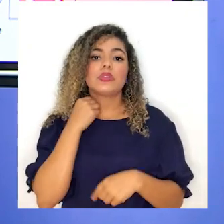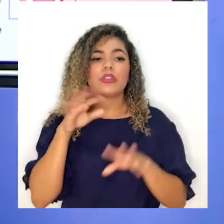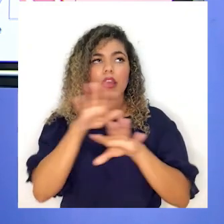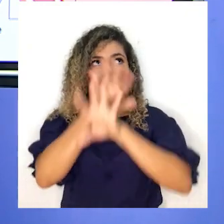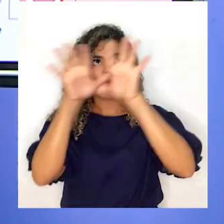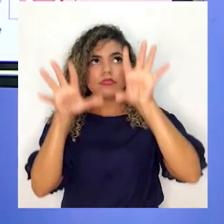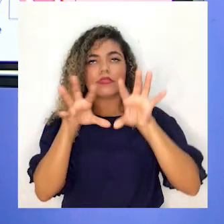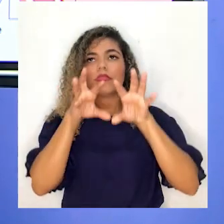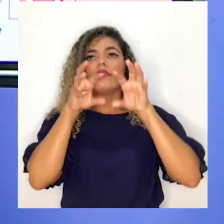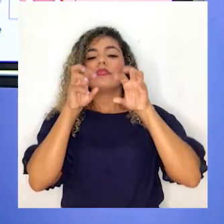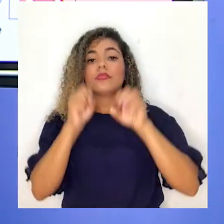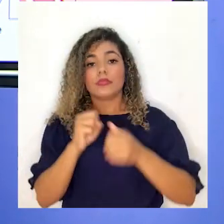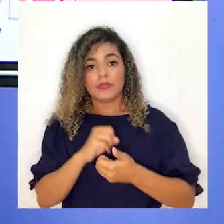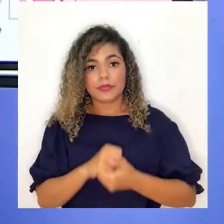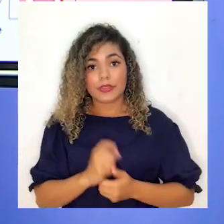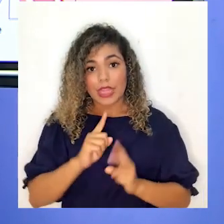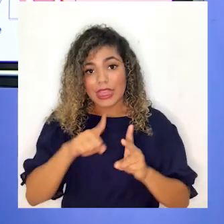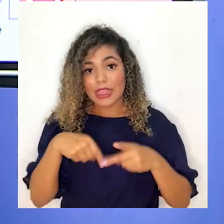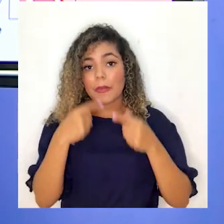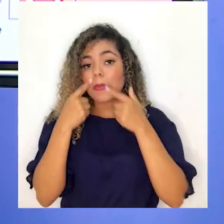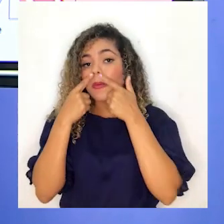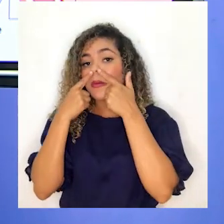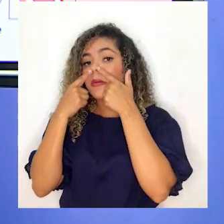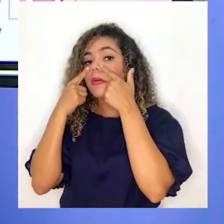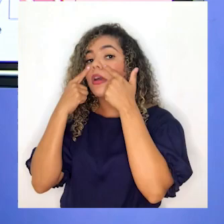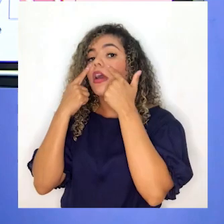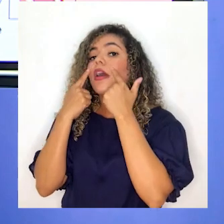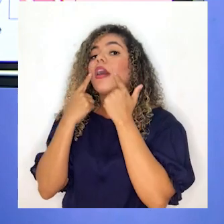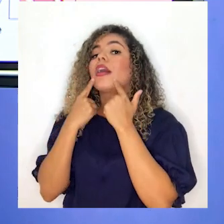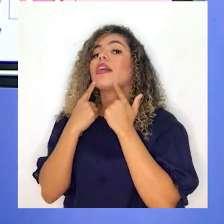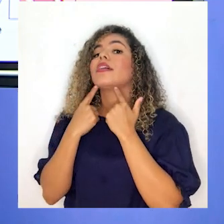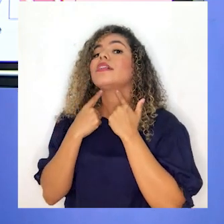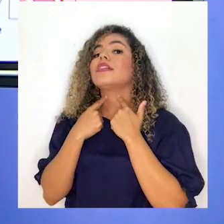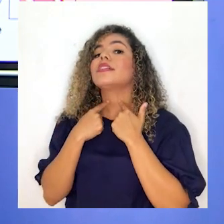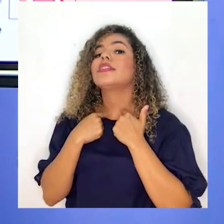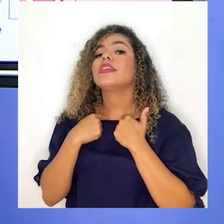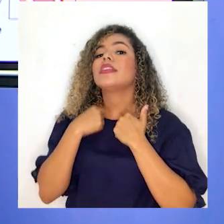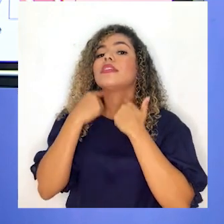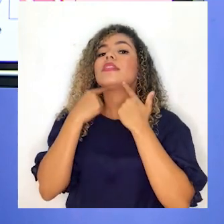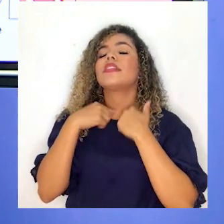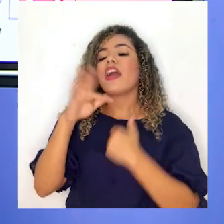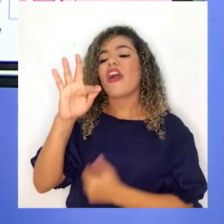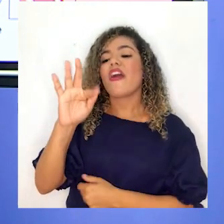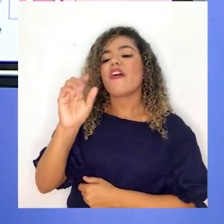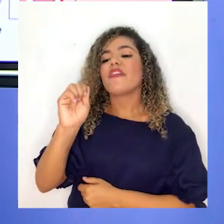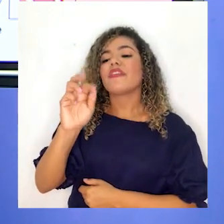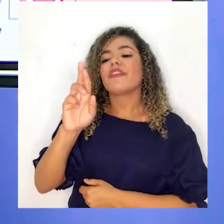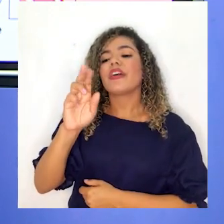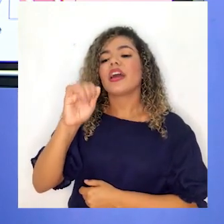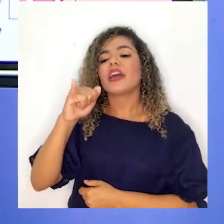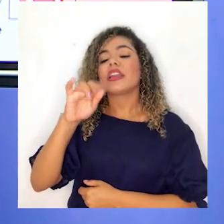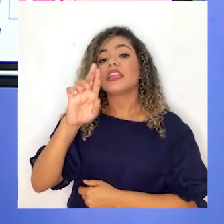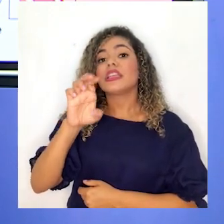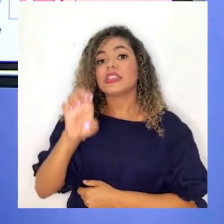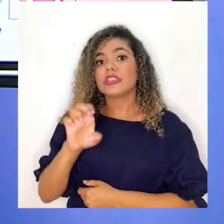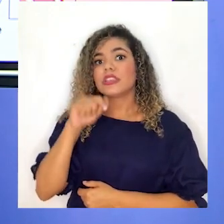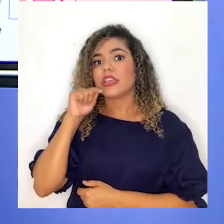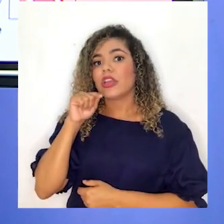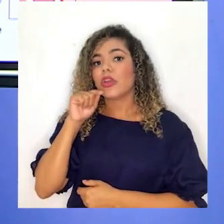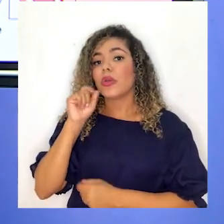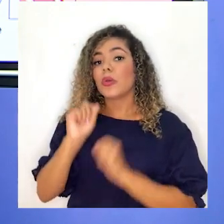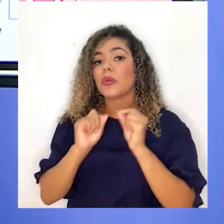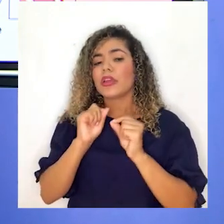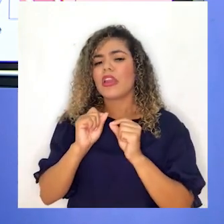Depois do nariz, nós vamos ter a faringe. A faringe ela é um órgão comum ao